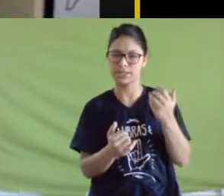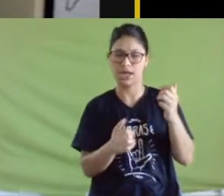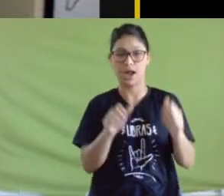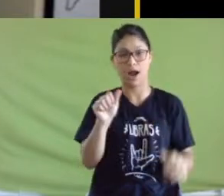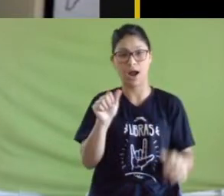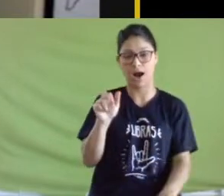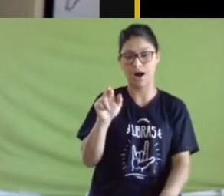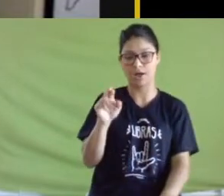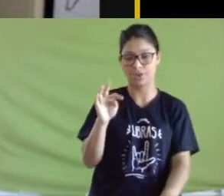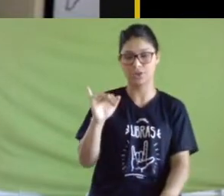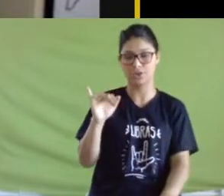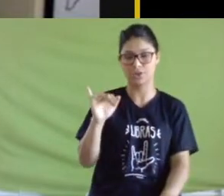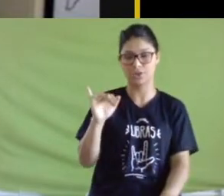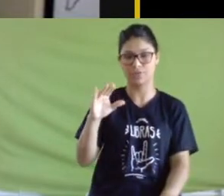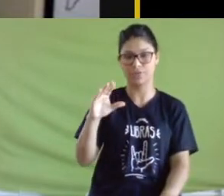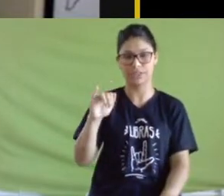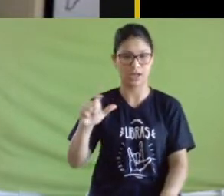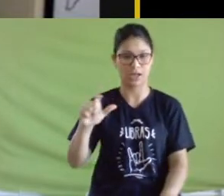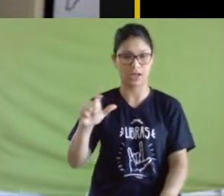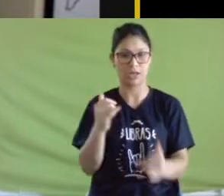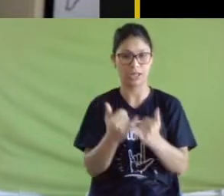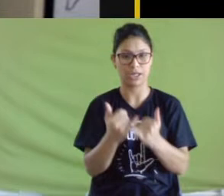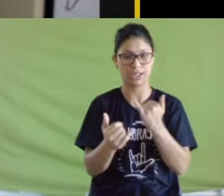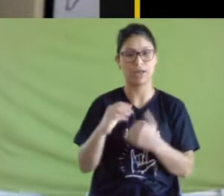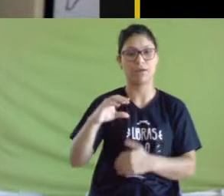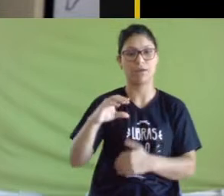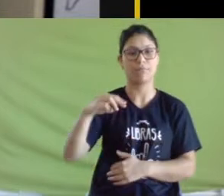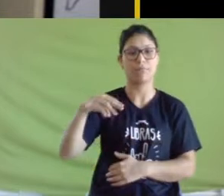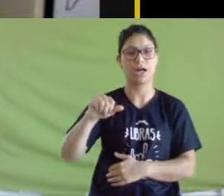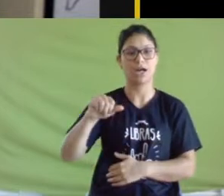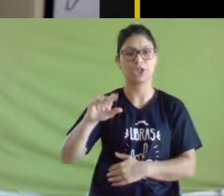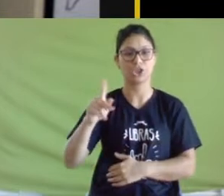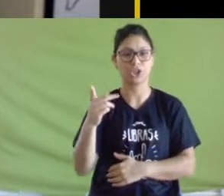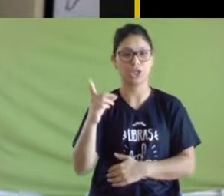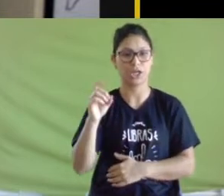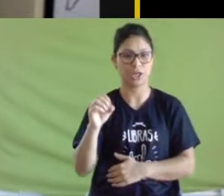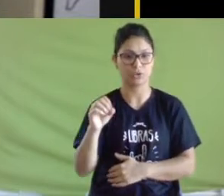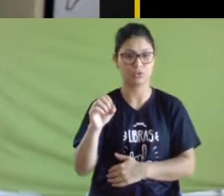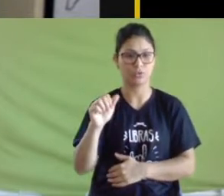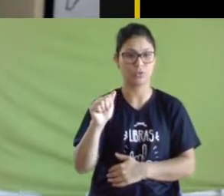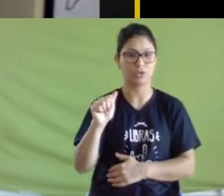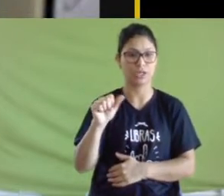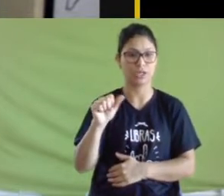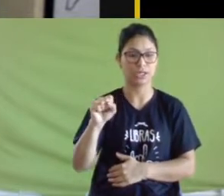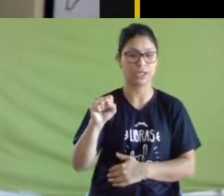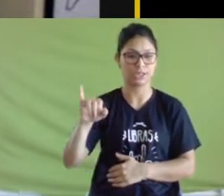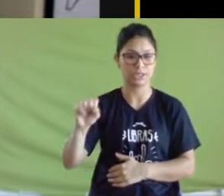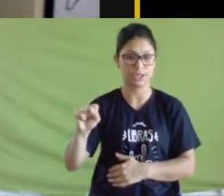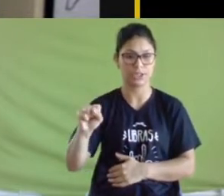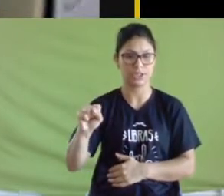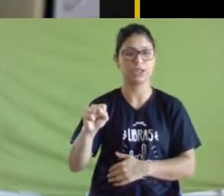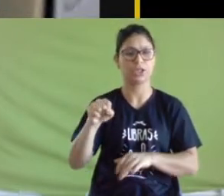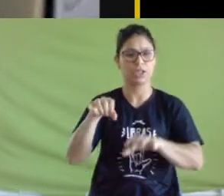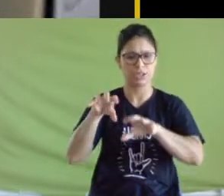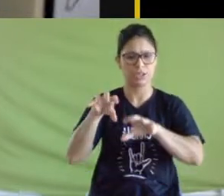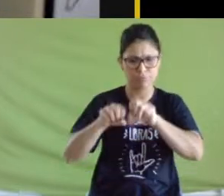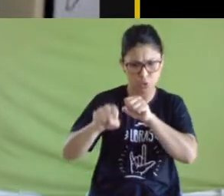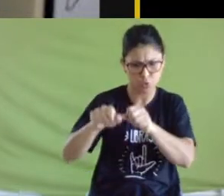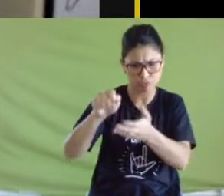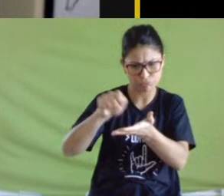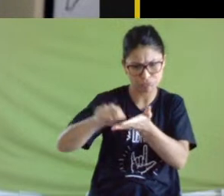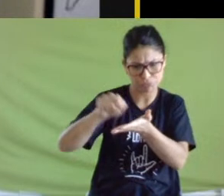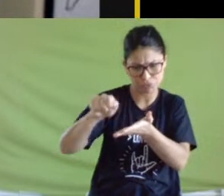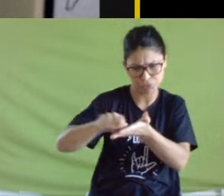nós é Machado de Assis, que levou o padrão da escrita, explorou perfeitamente